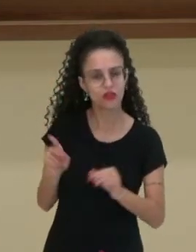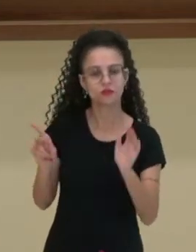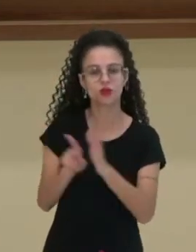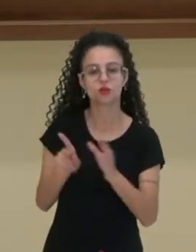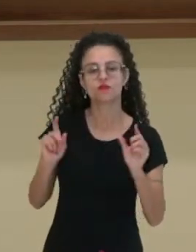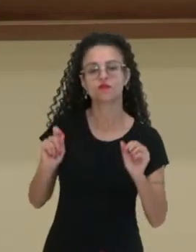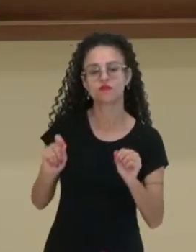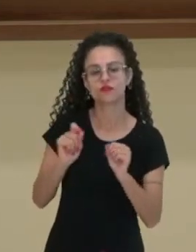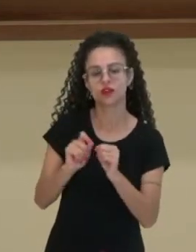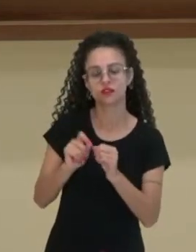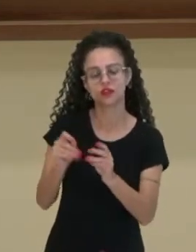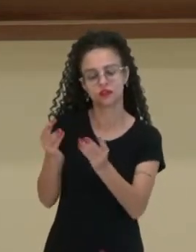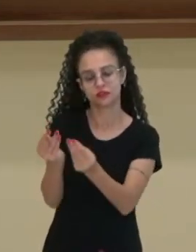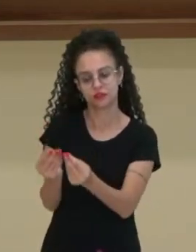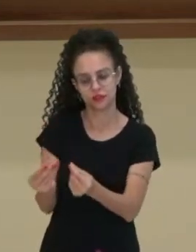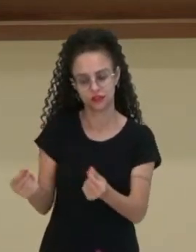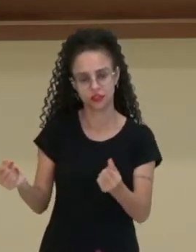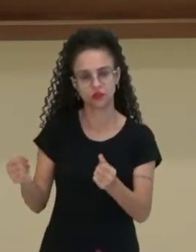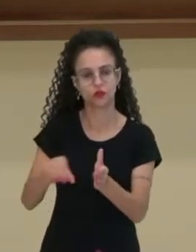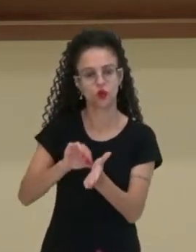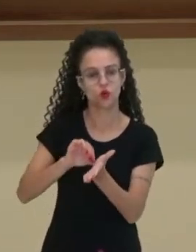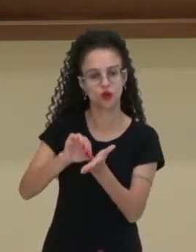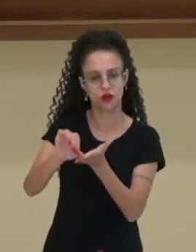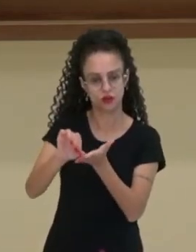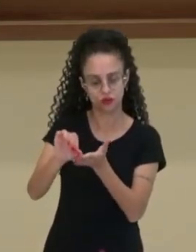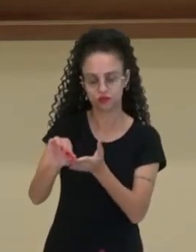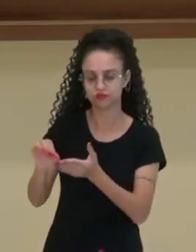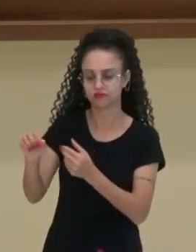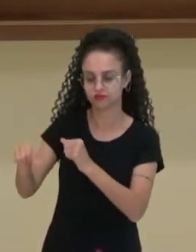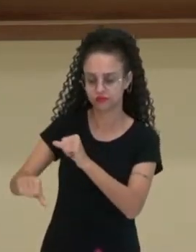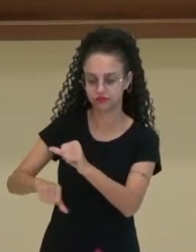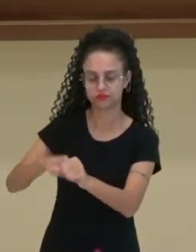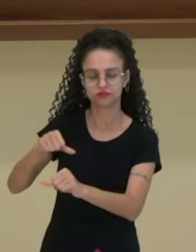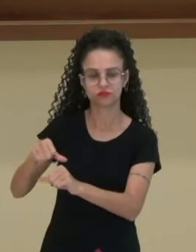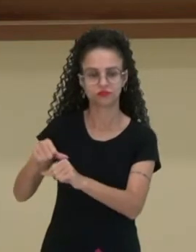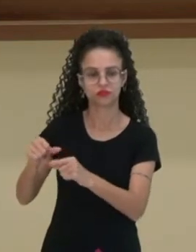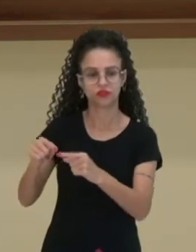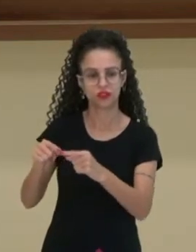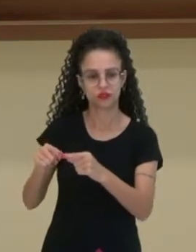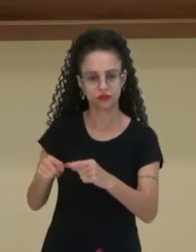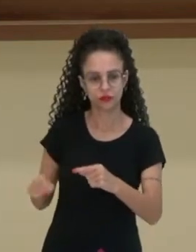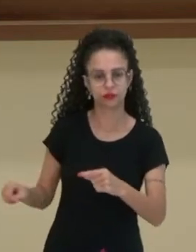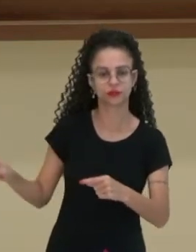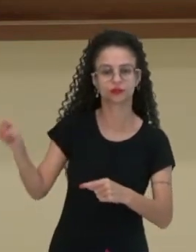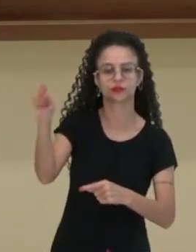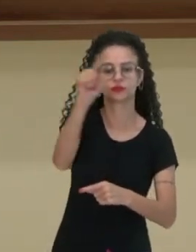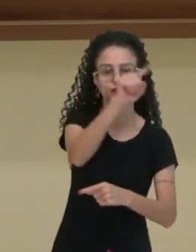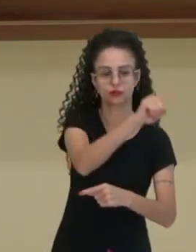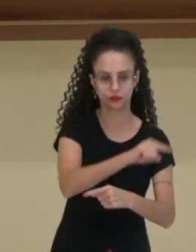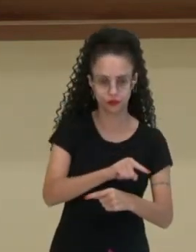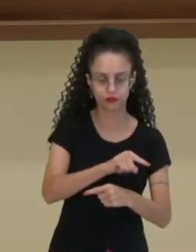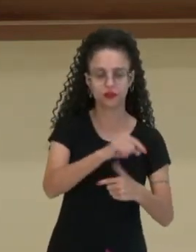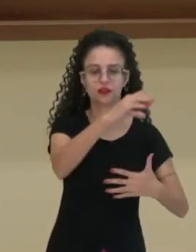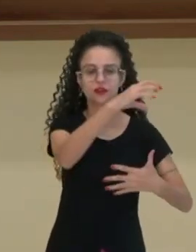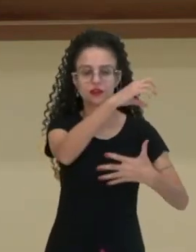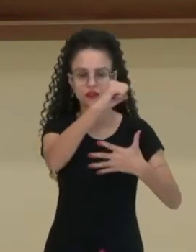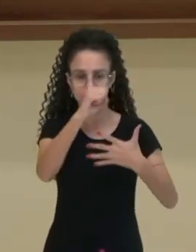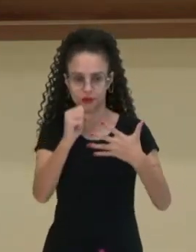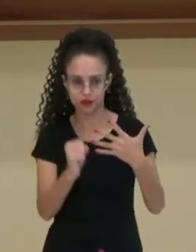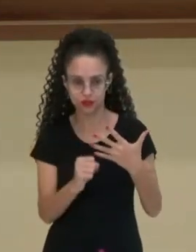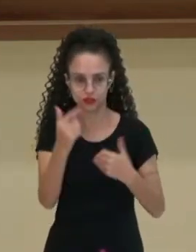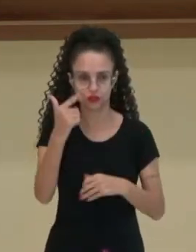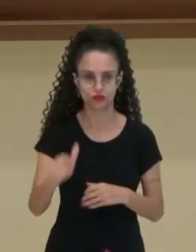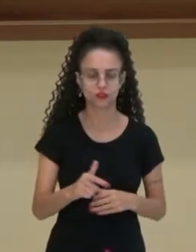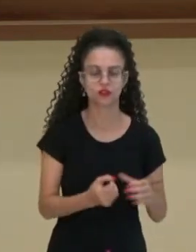o quê? A decomposição da matéria orgânica e logo se reinicia o ciclo da cadeia alimentar novamente, ok? Então